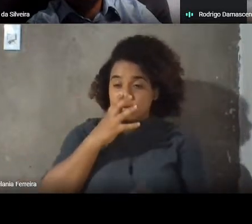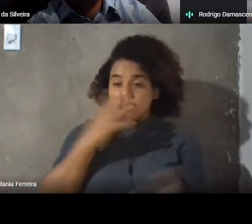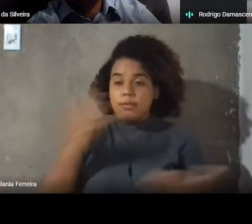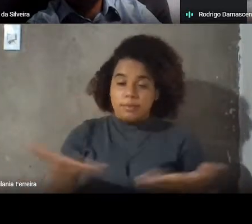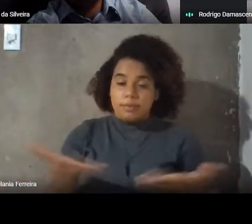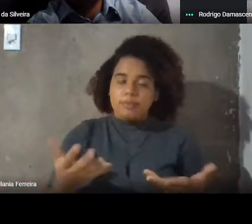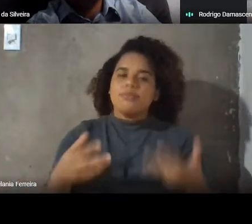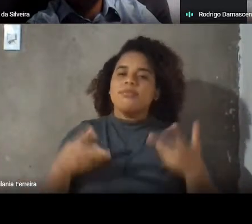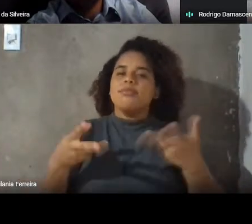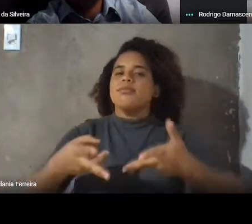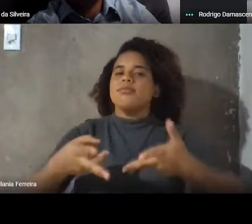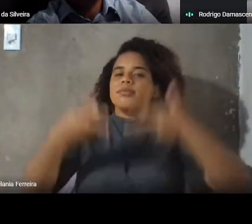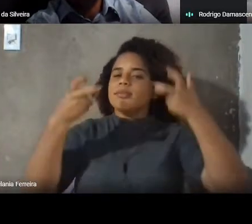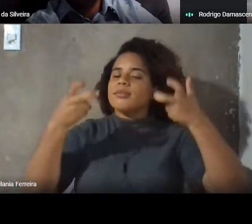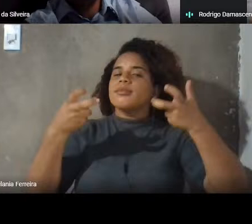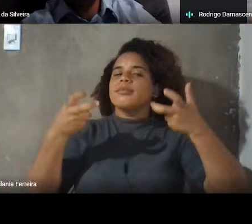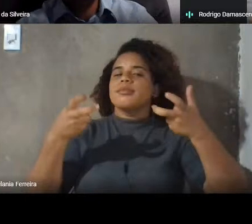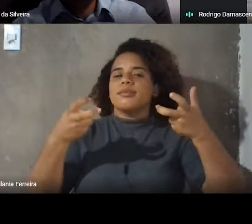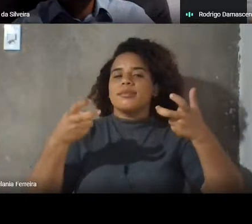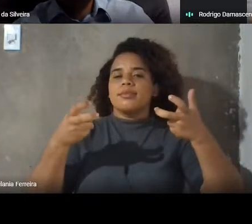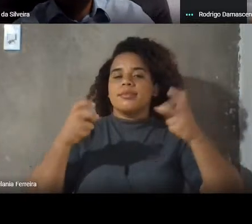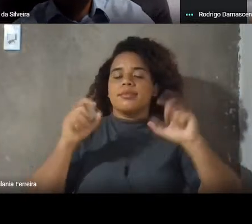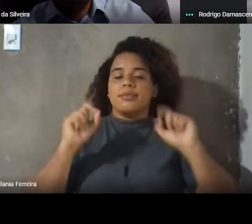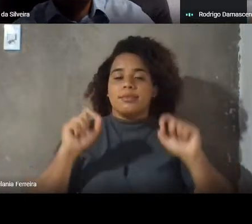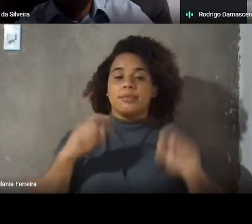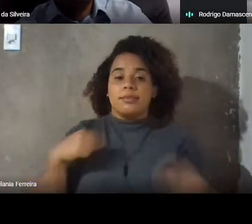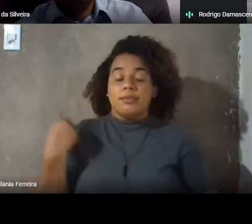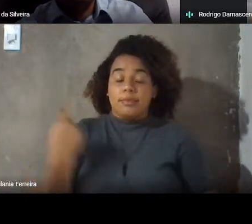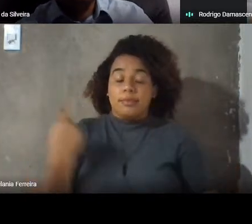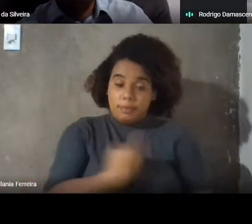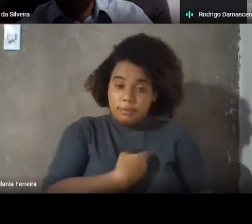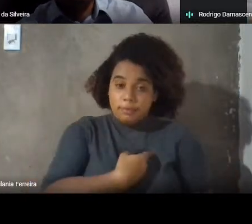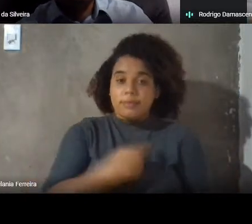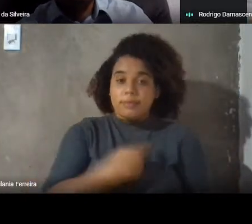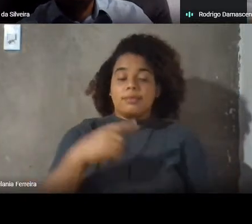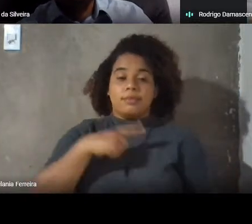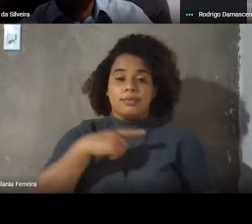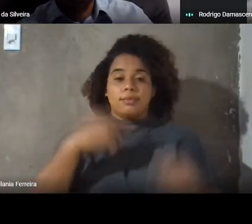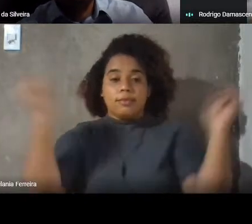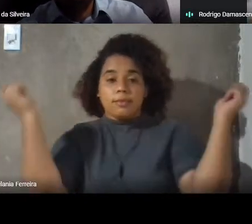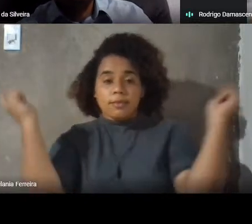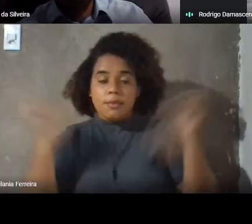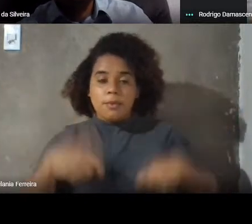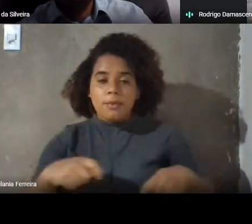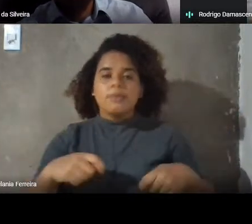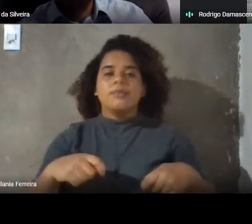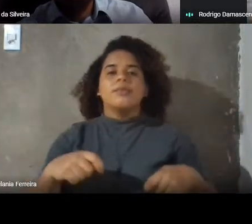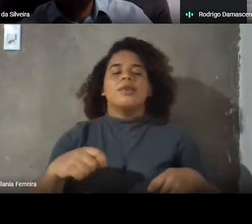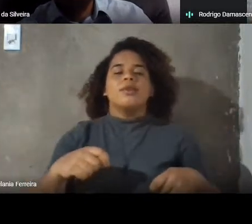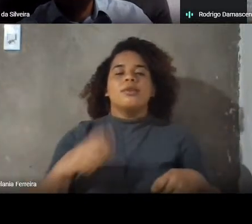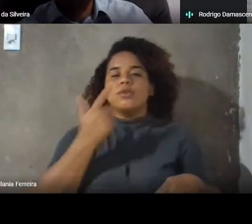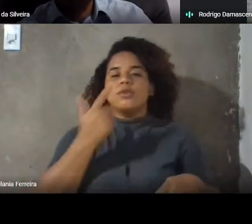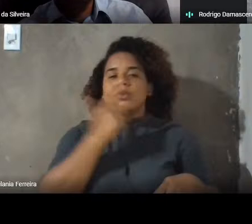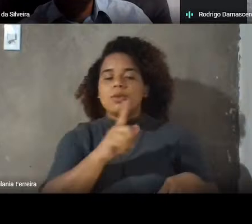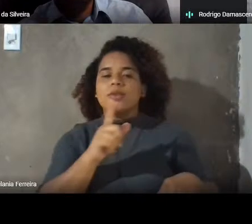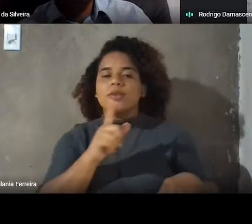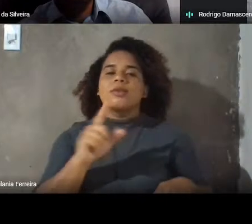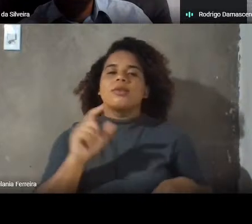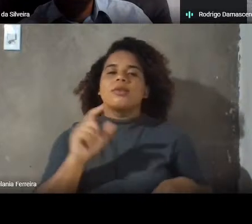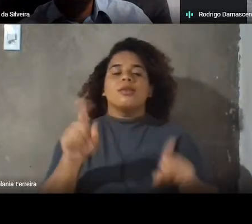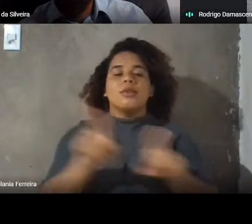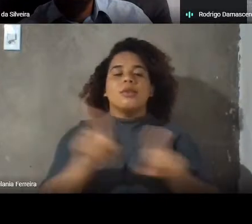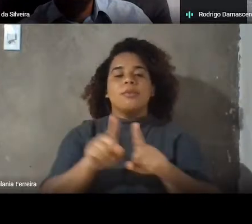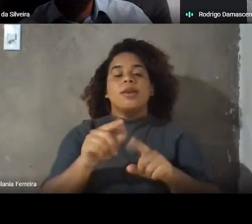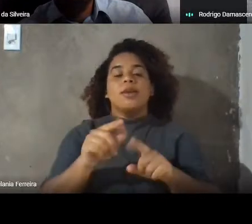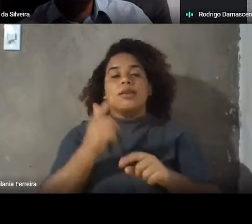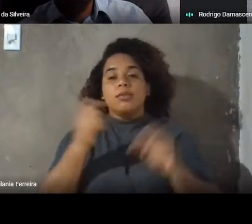perceber que nós temos a possibilidade de conquistar, de almejar e correr